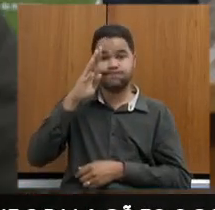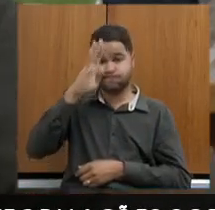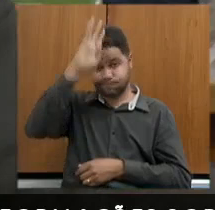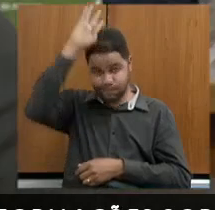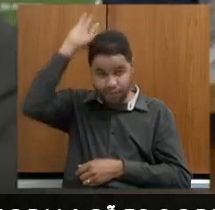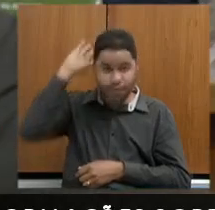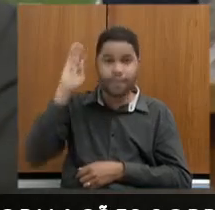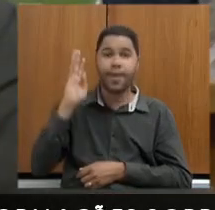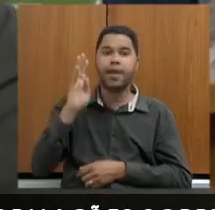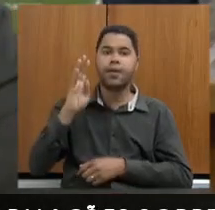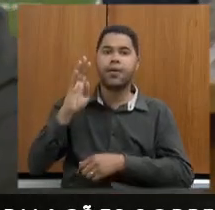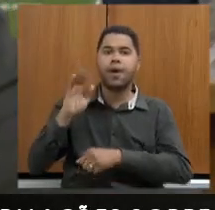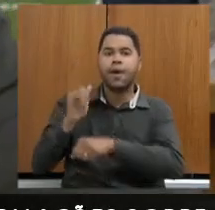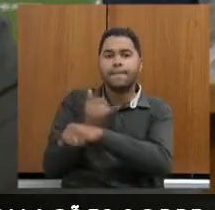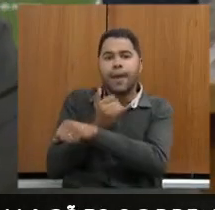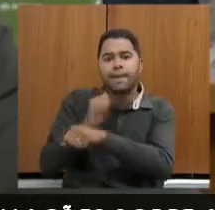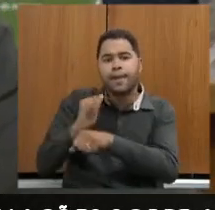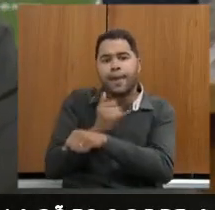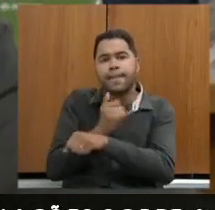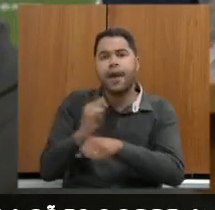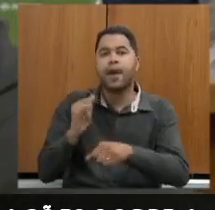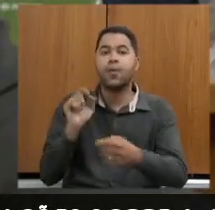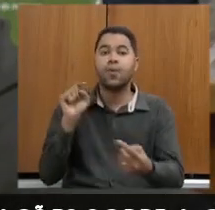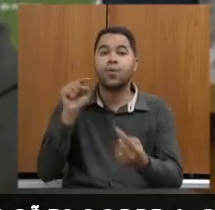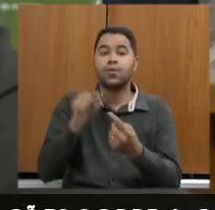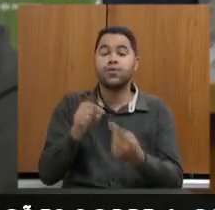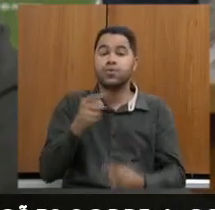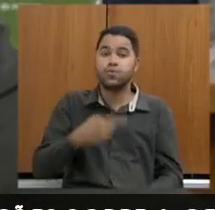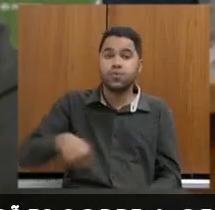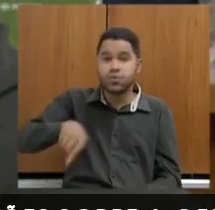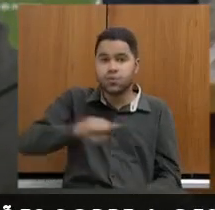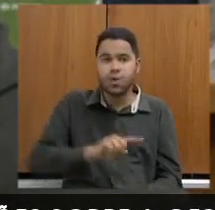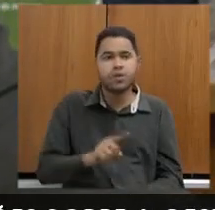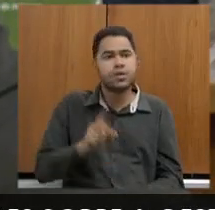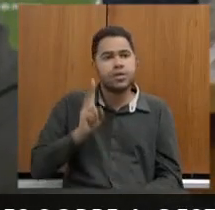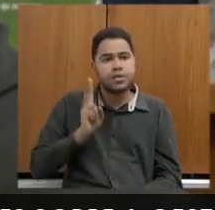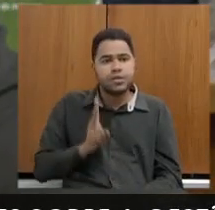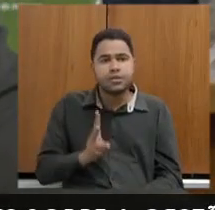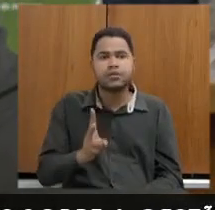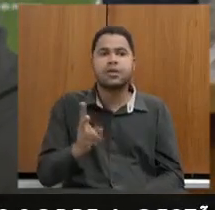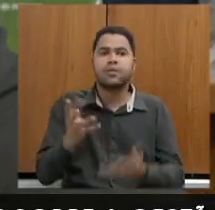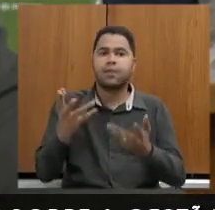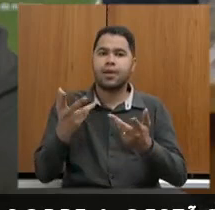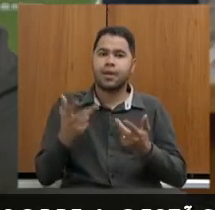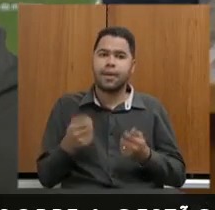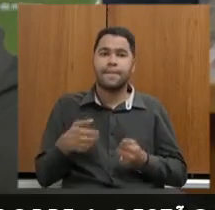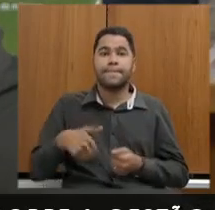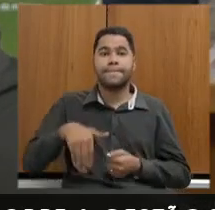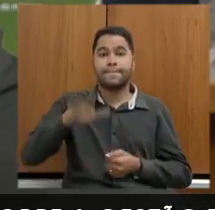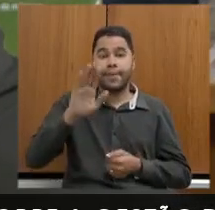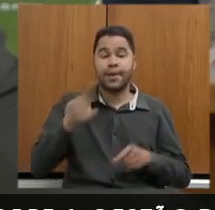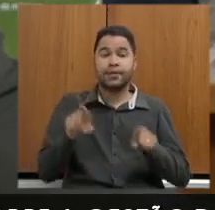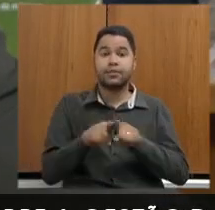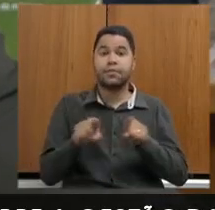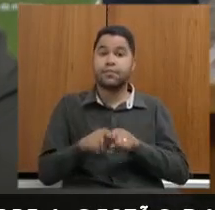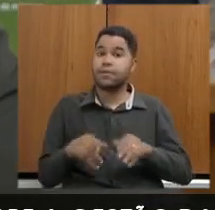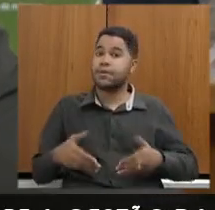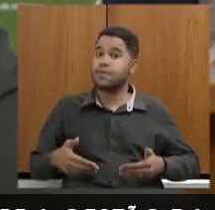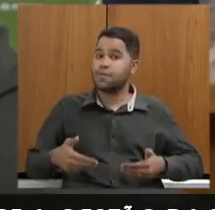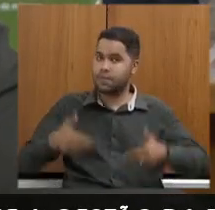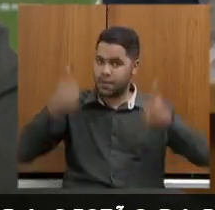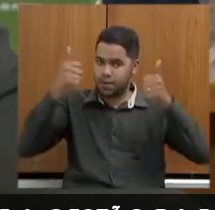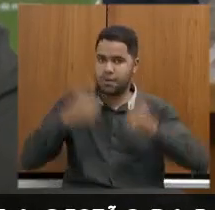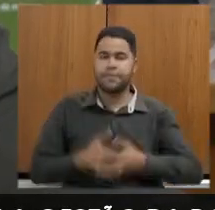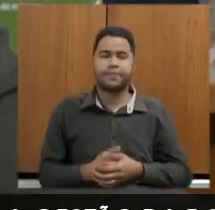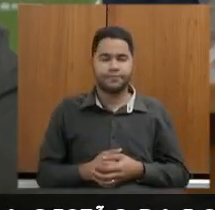estratégico com o objetivo de que nós pudéssemos sempre atender mais e atender melhor